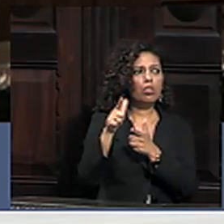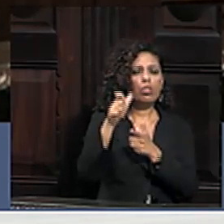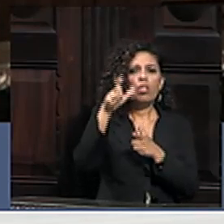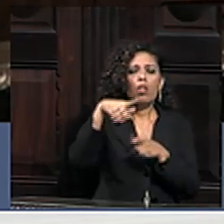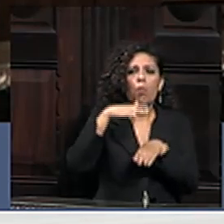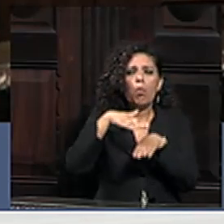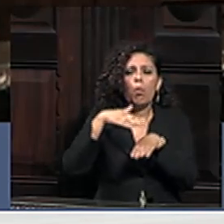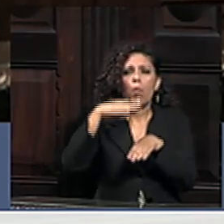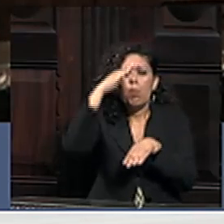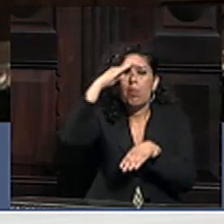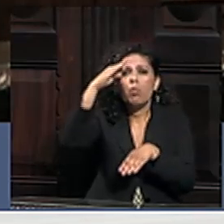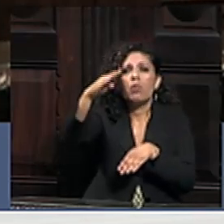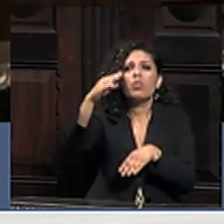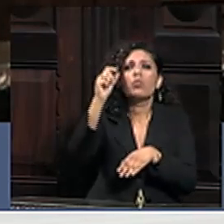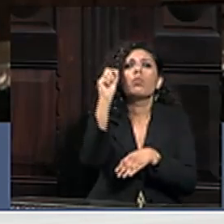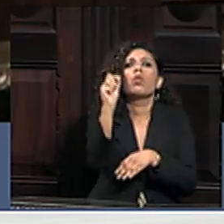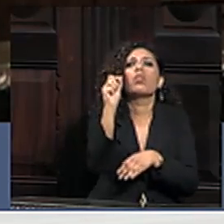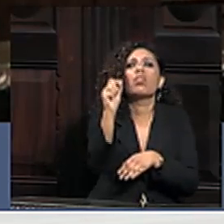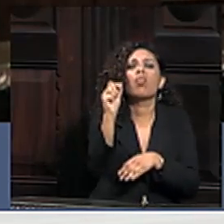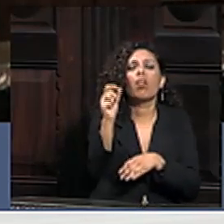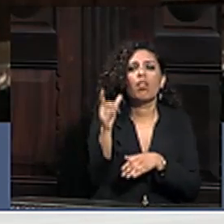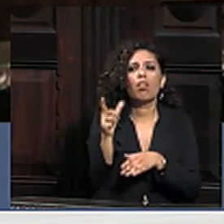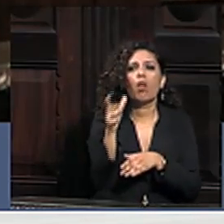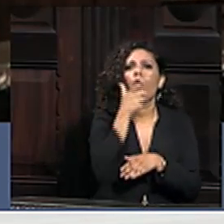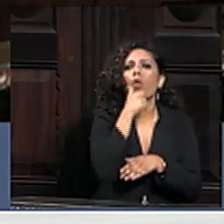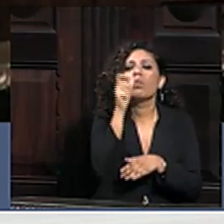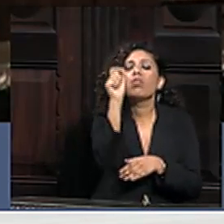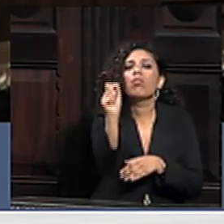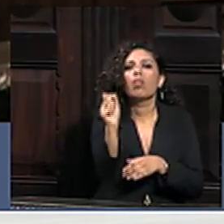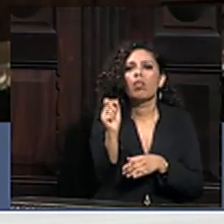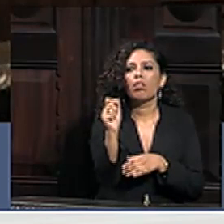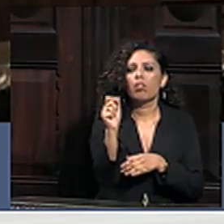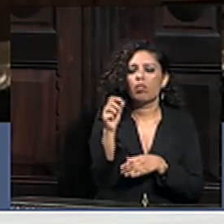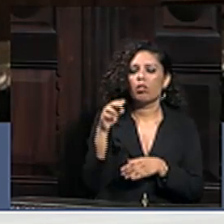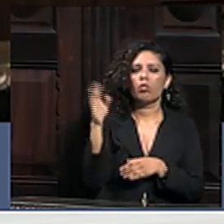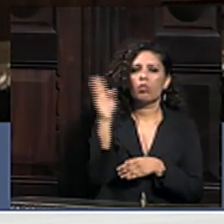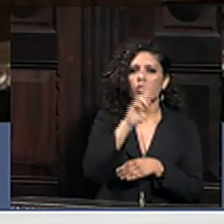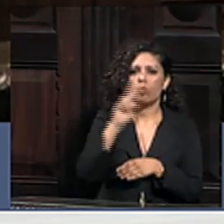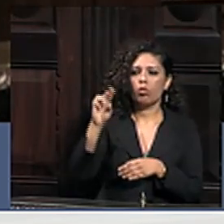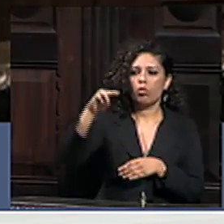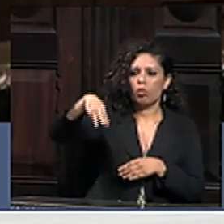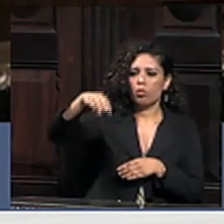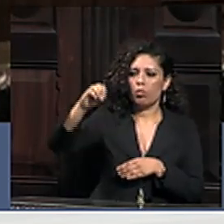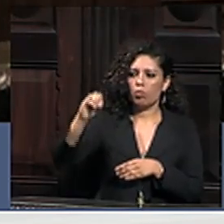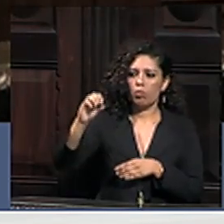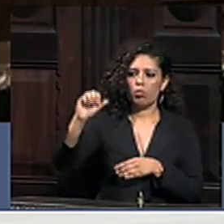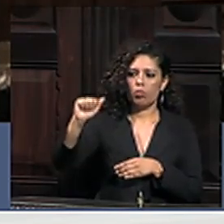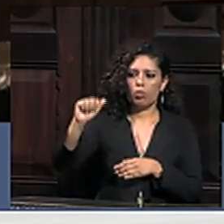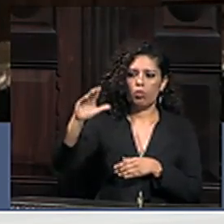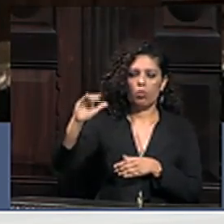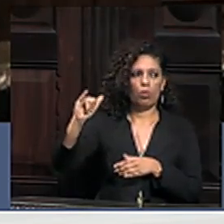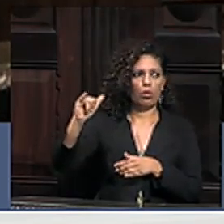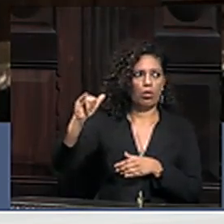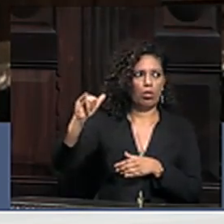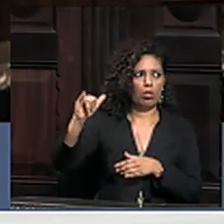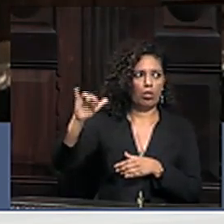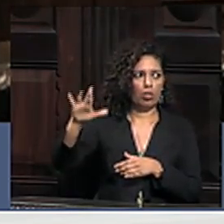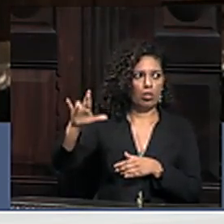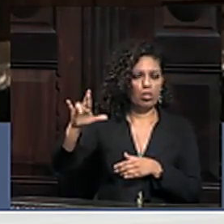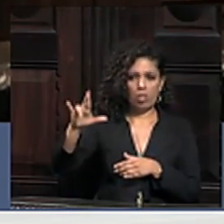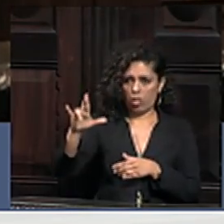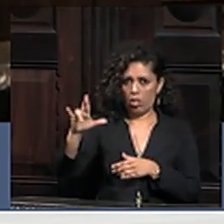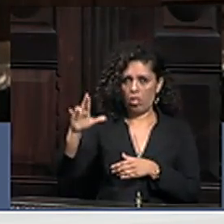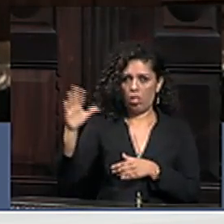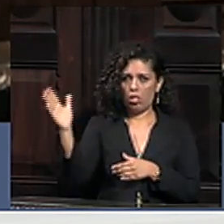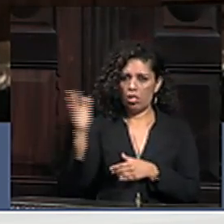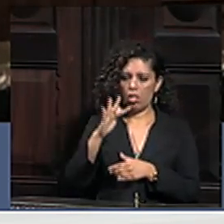condenado. Como assim definia o nosso querido e falecido presidente